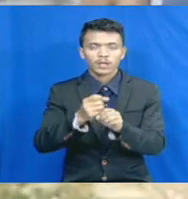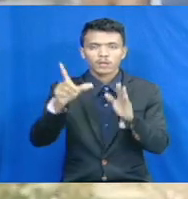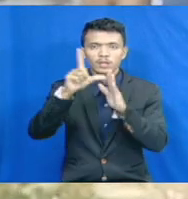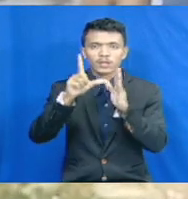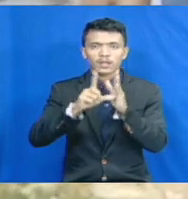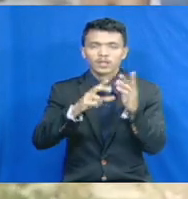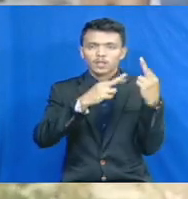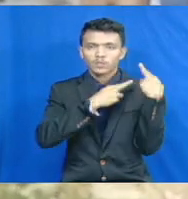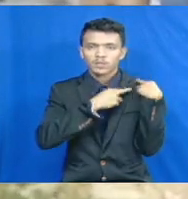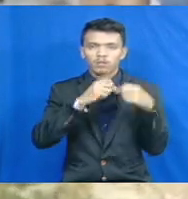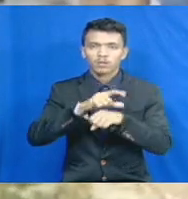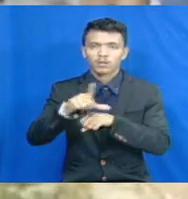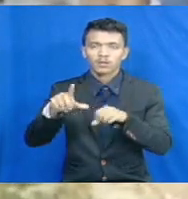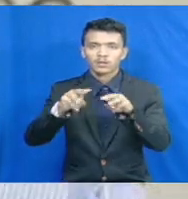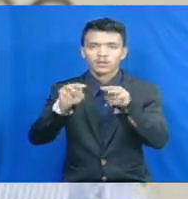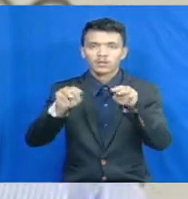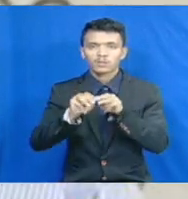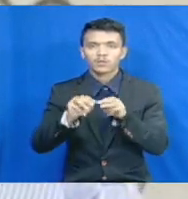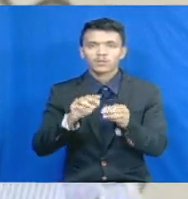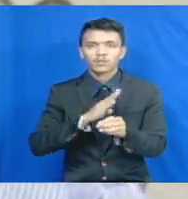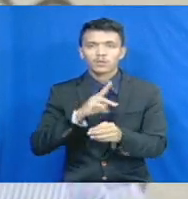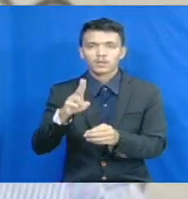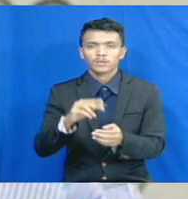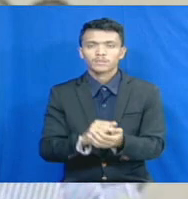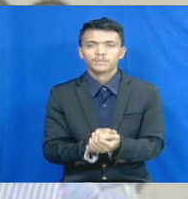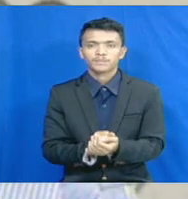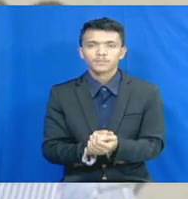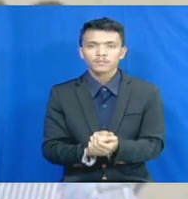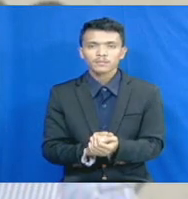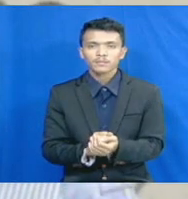local e municipal e Baucau. Jornalista